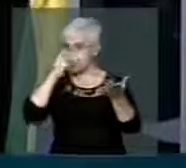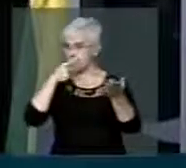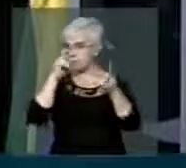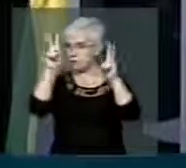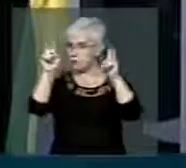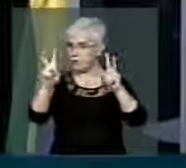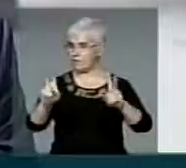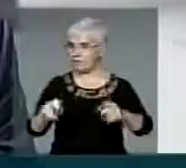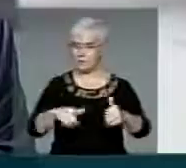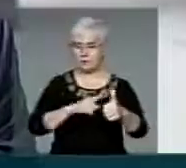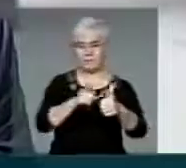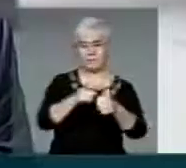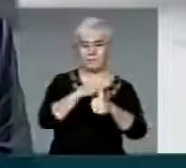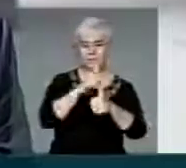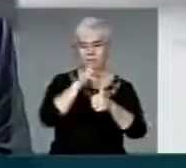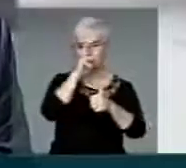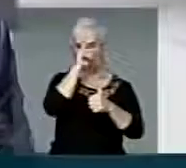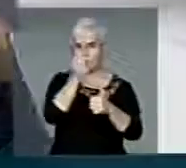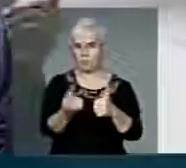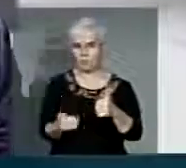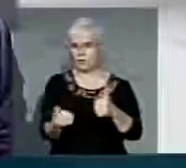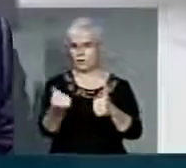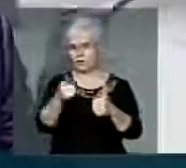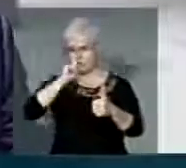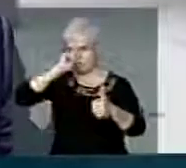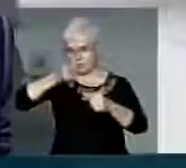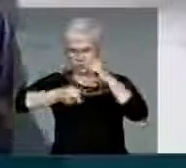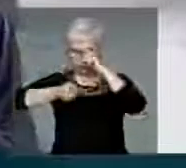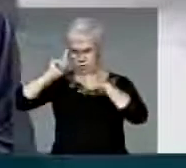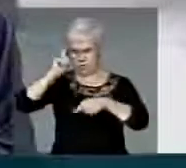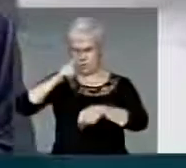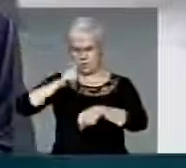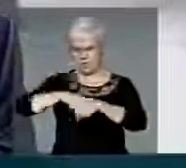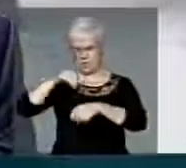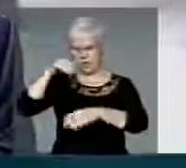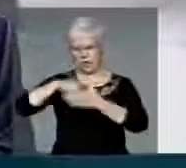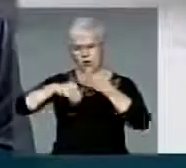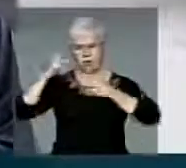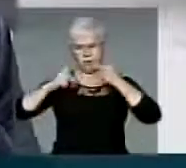me referir ao primeiro, ao poder econômico ao interferir na